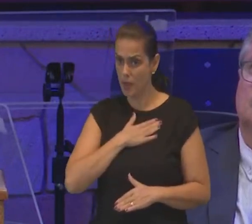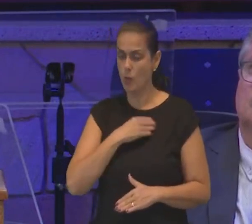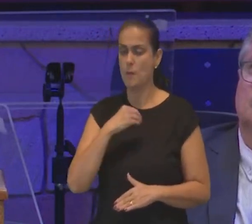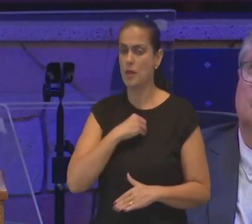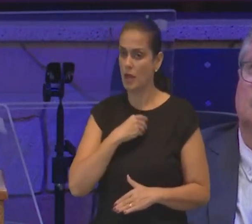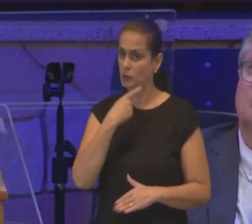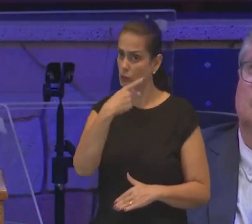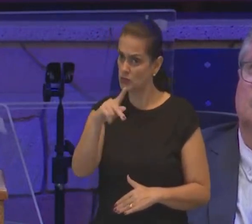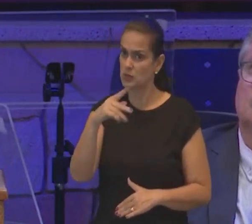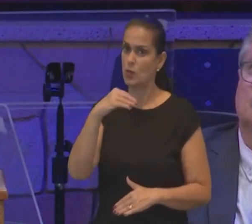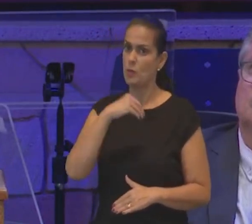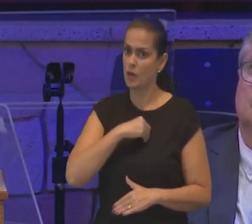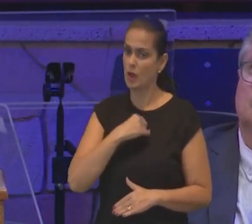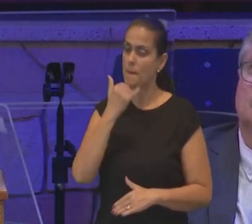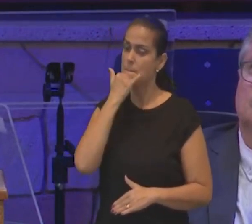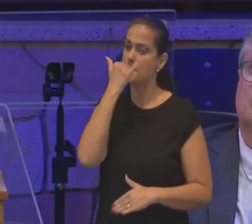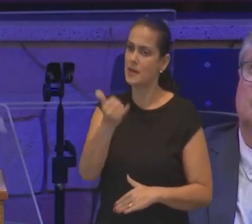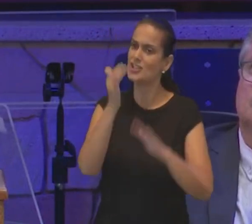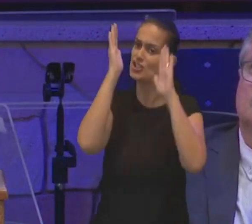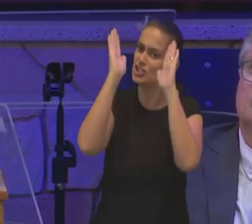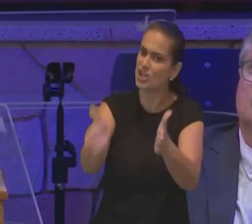seu.